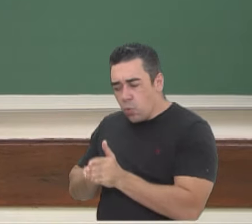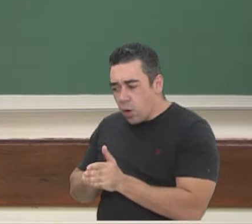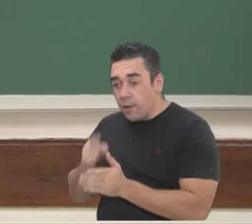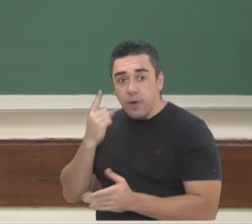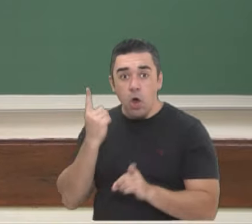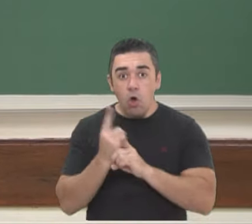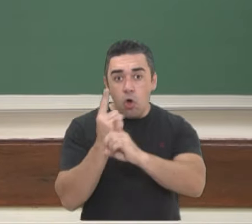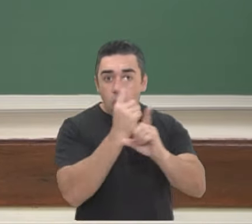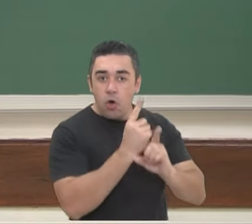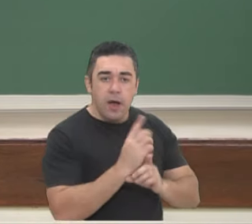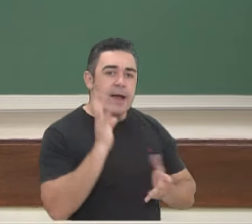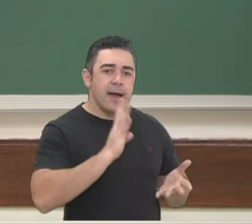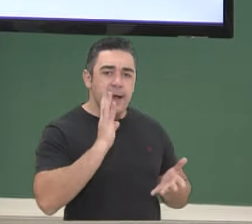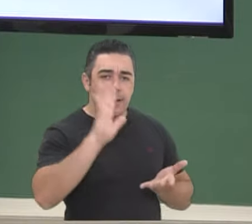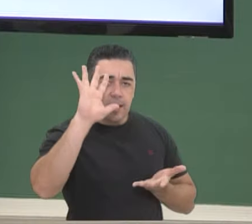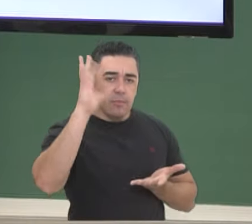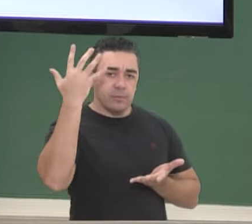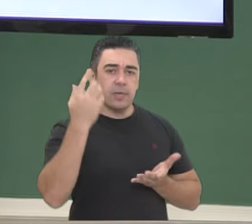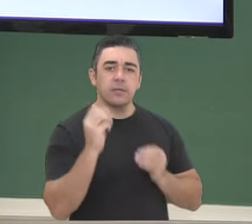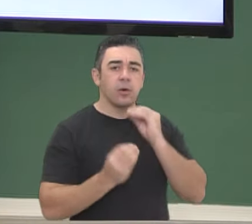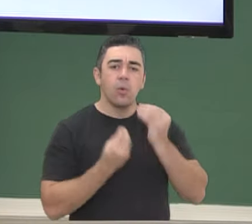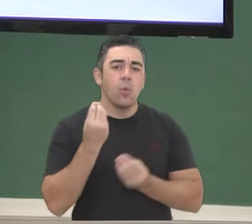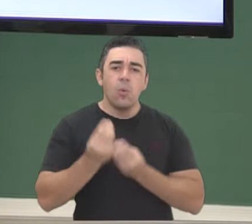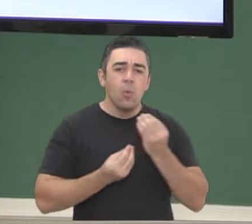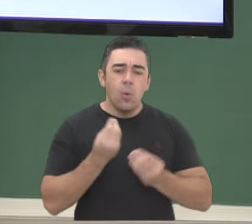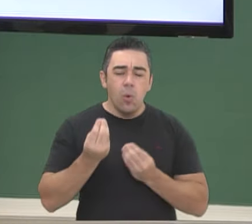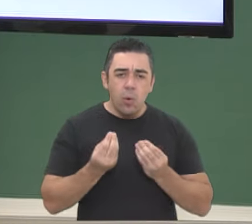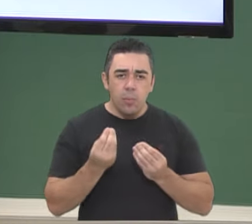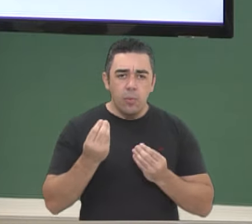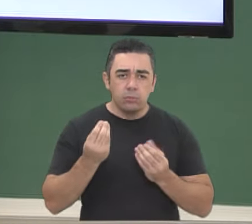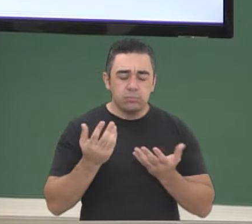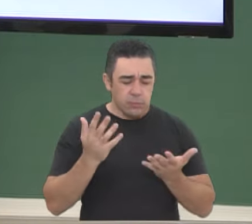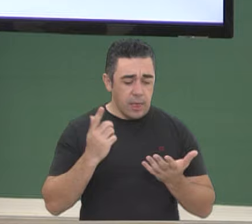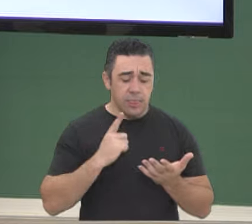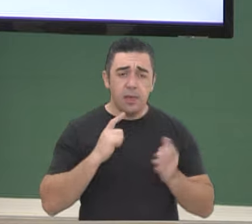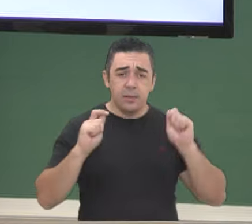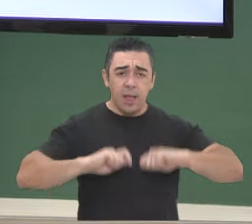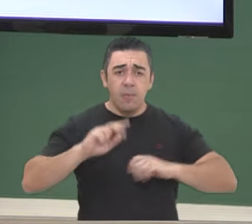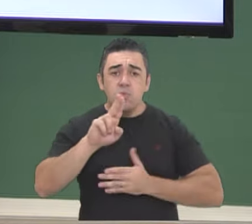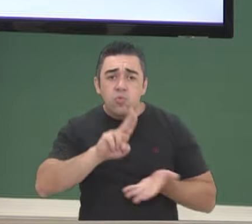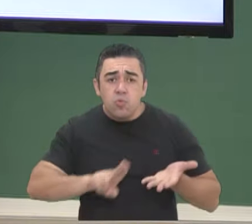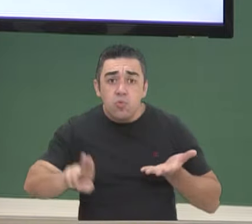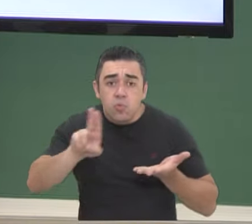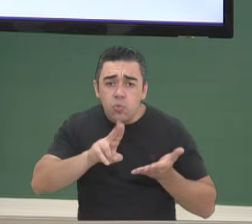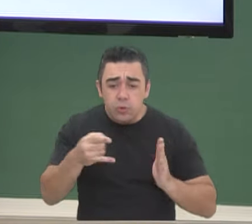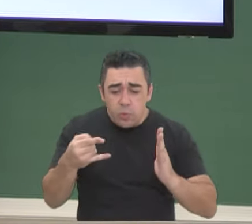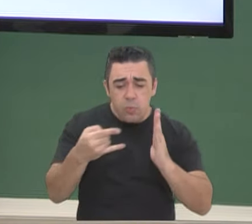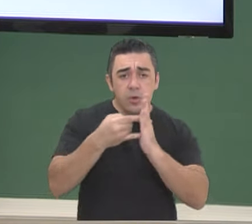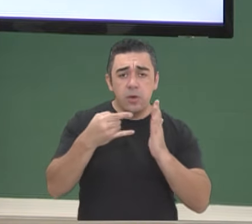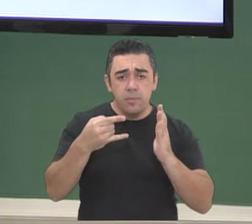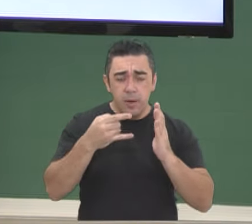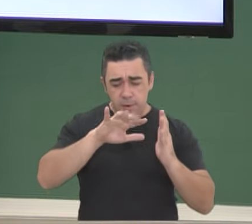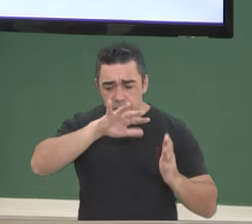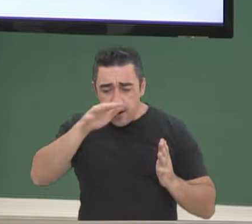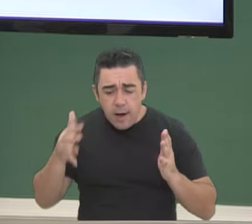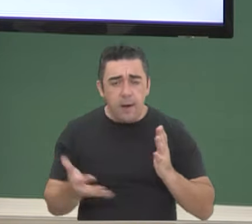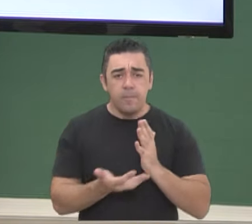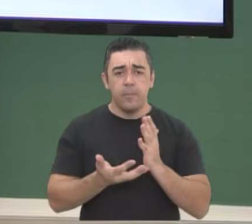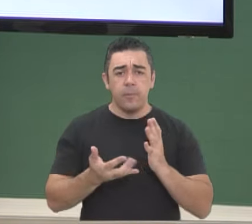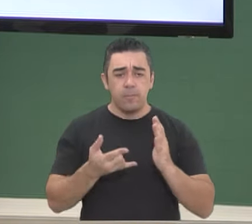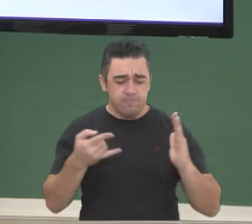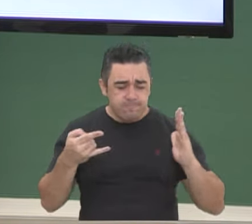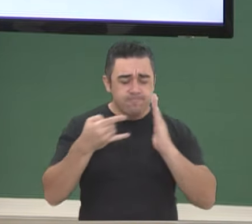sobre as situações as aplicações do nosso dia a dia o que